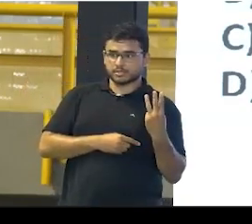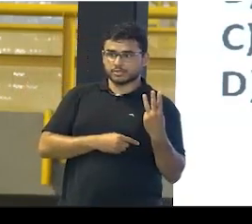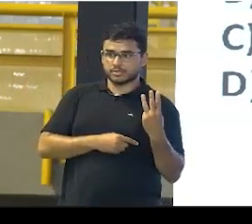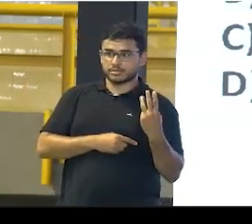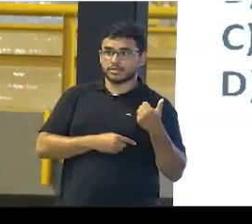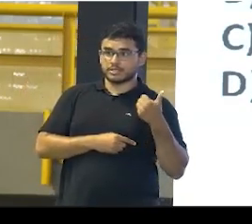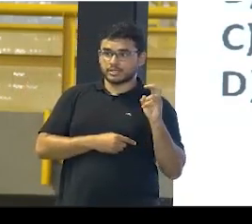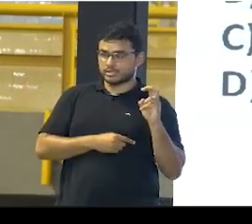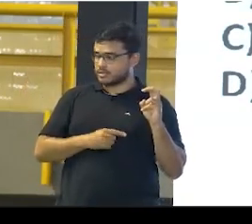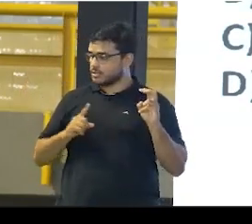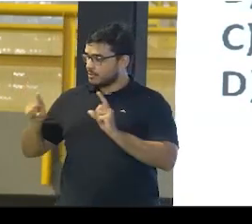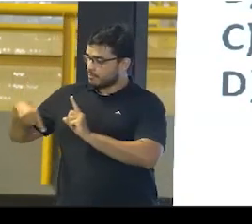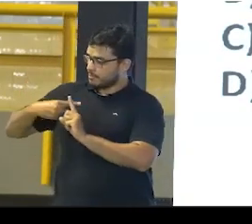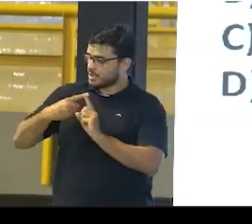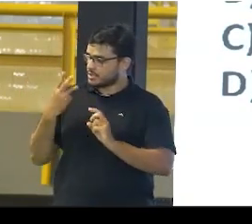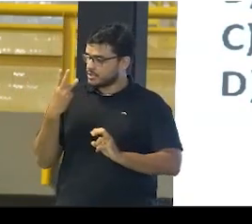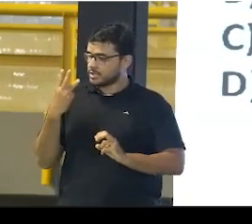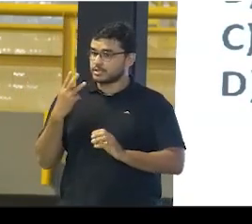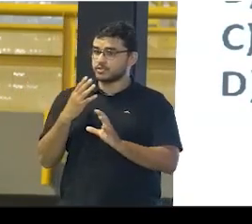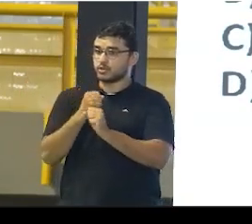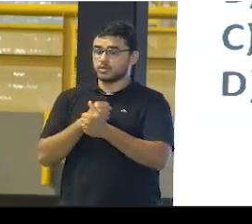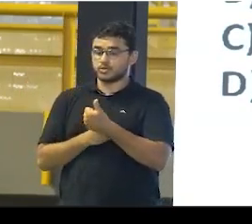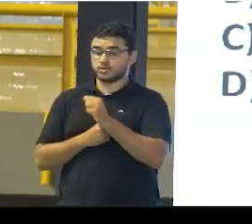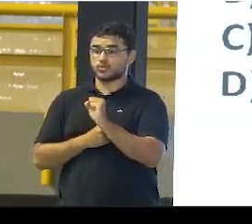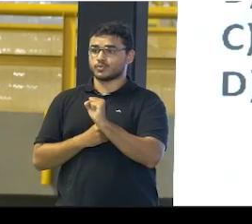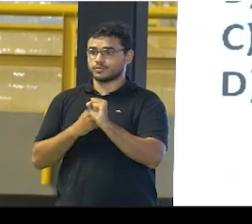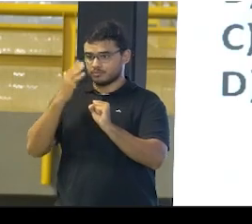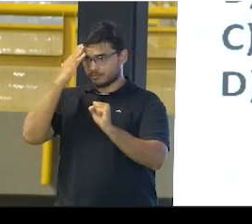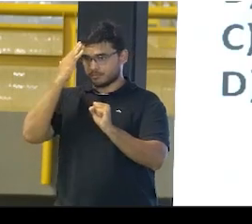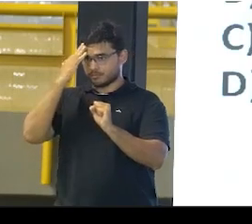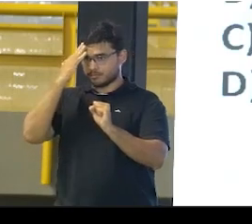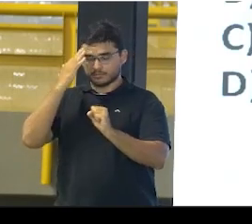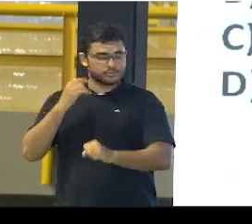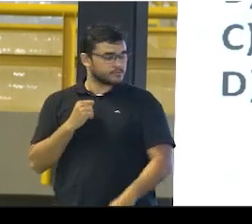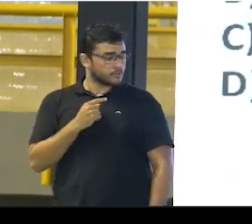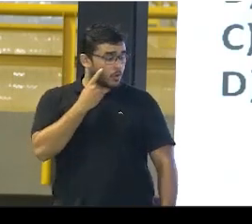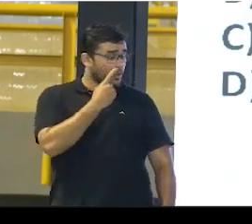quisesse contar, aí não tem a ver com essa questão.